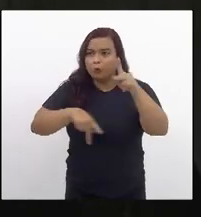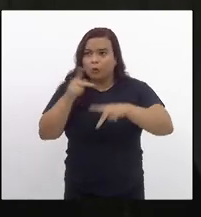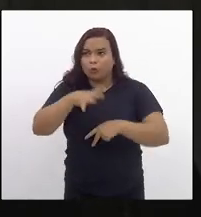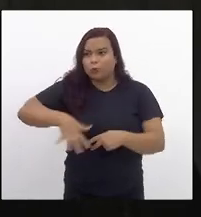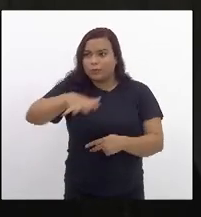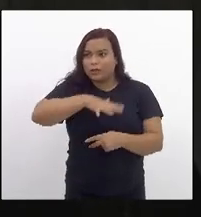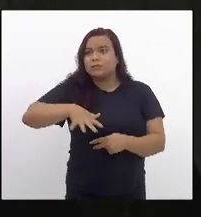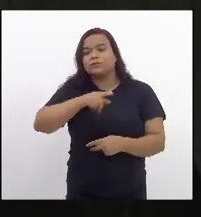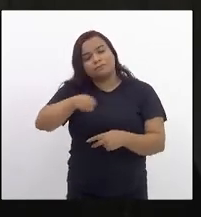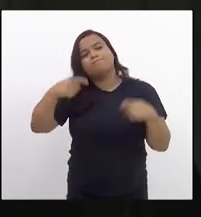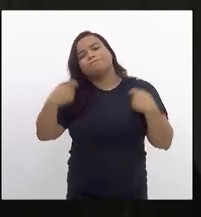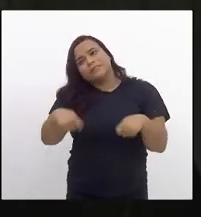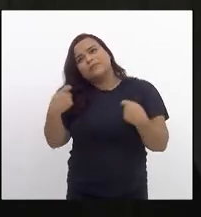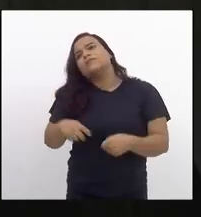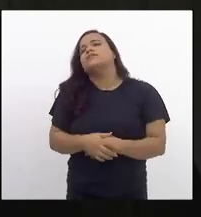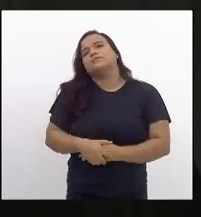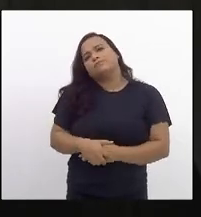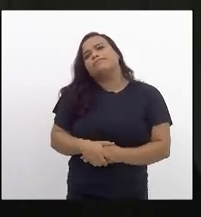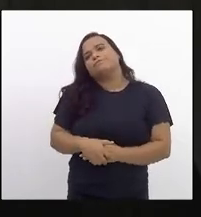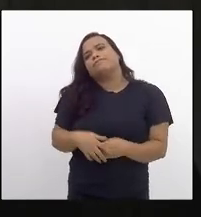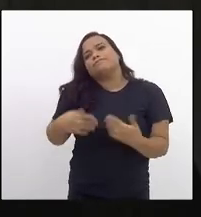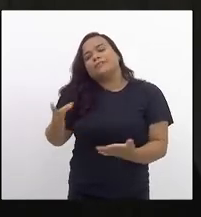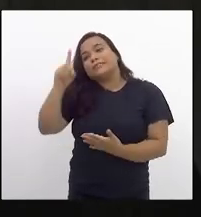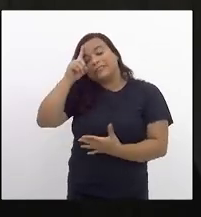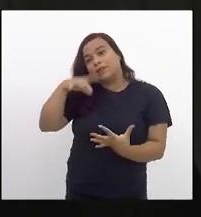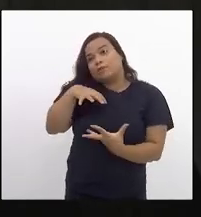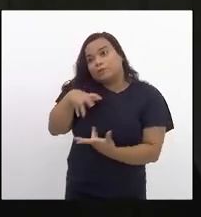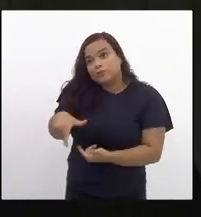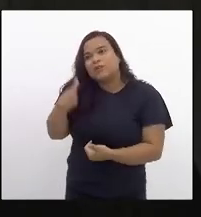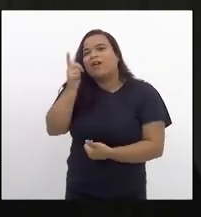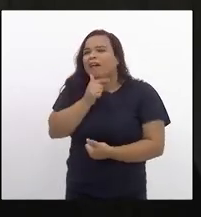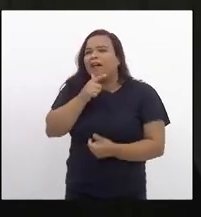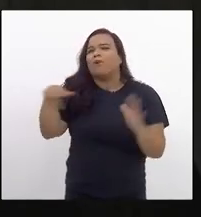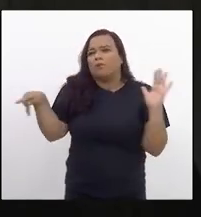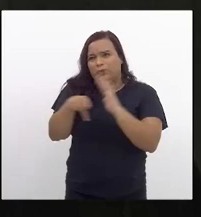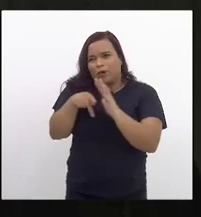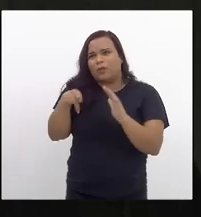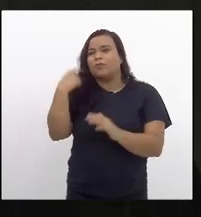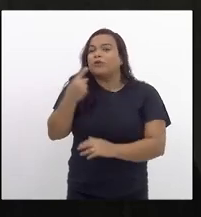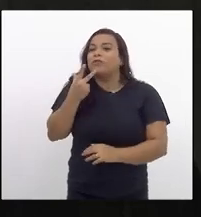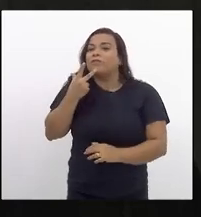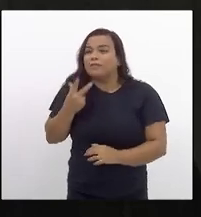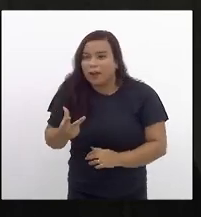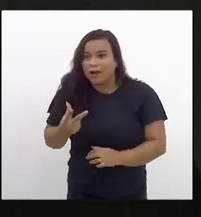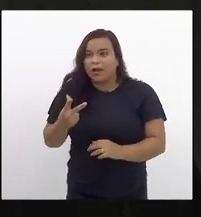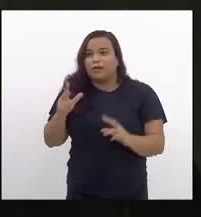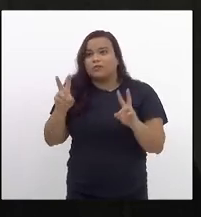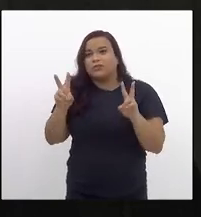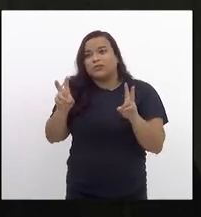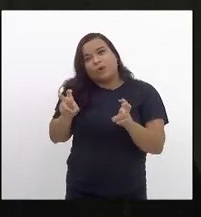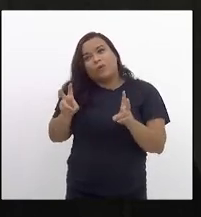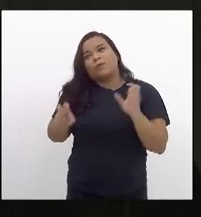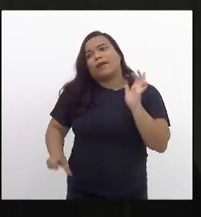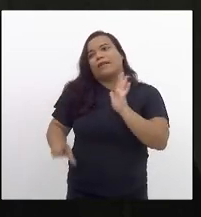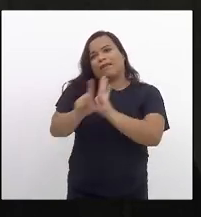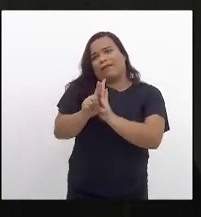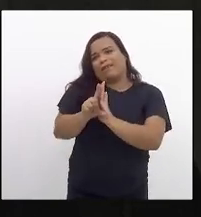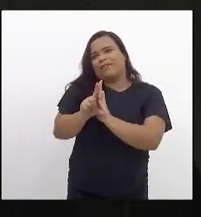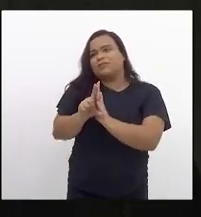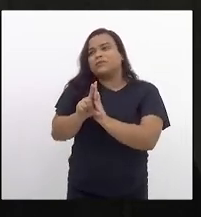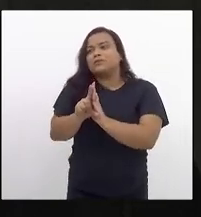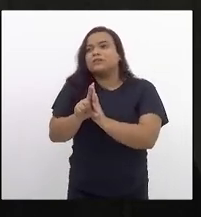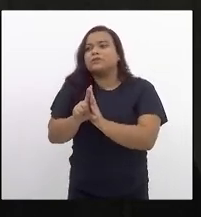que tá eu sinto então Nesse Dia Mundial da Água falar da lei